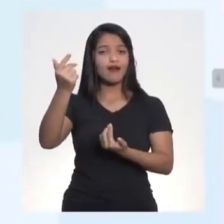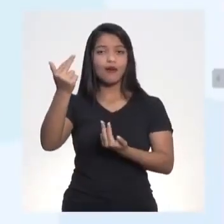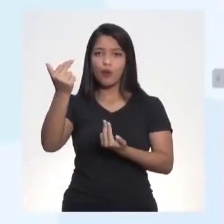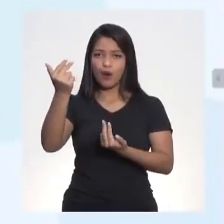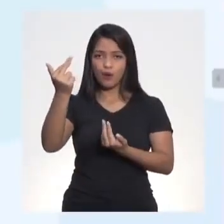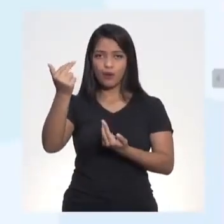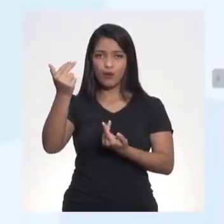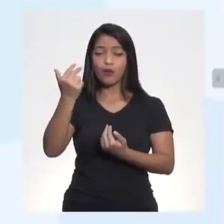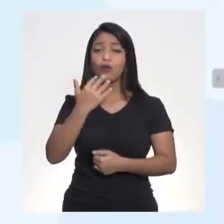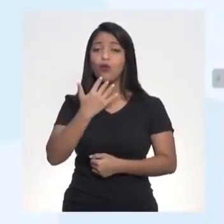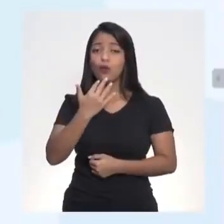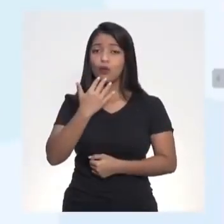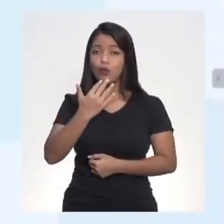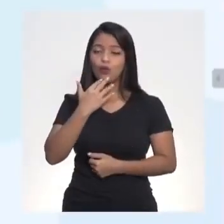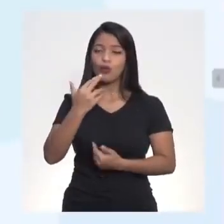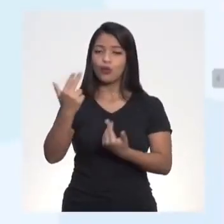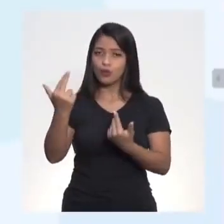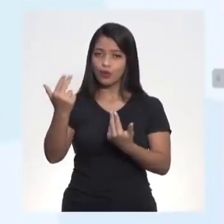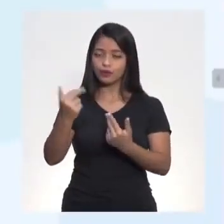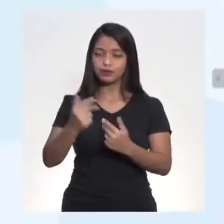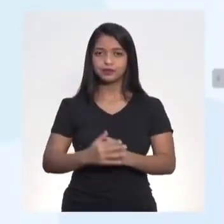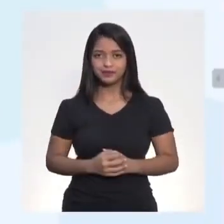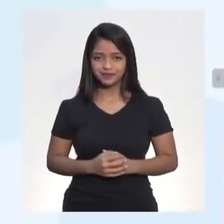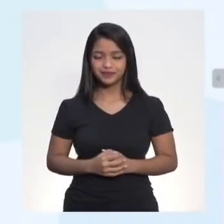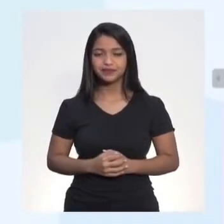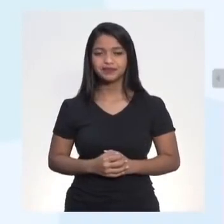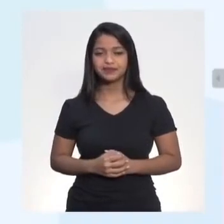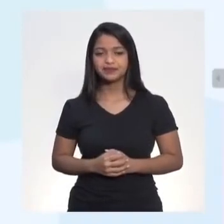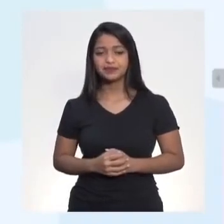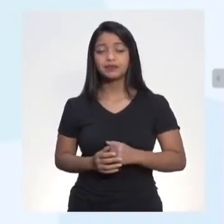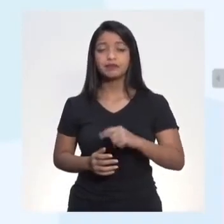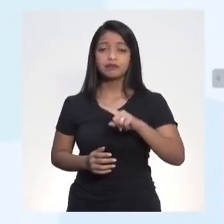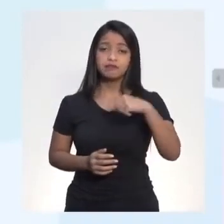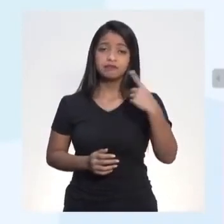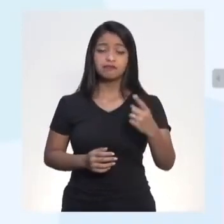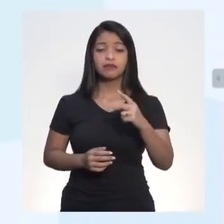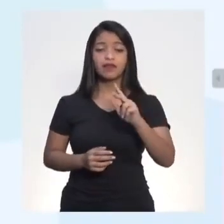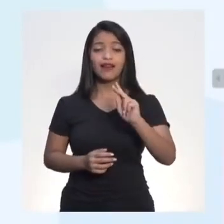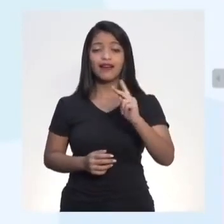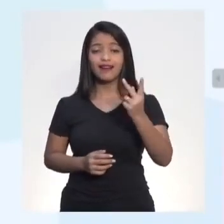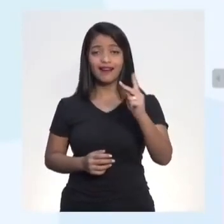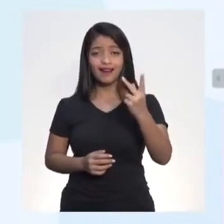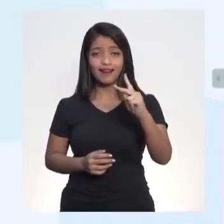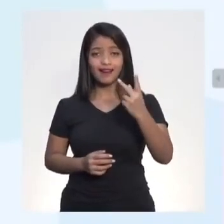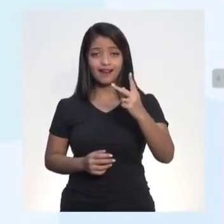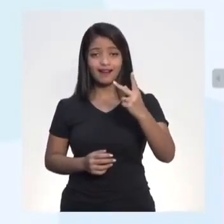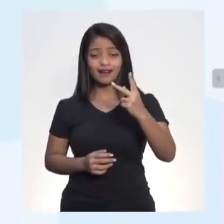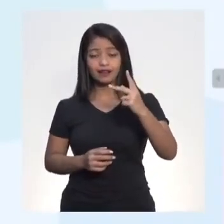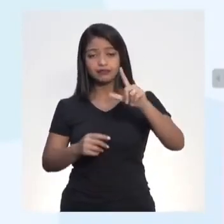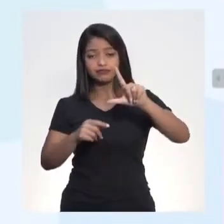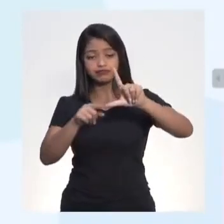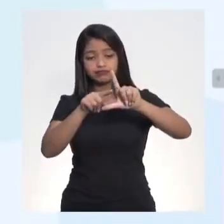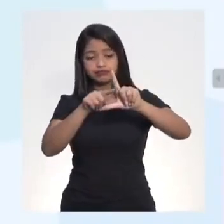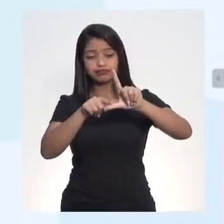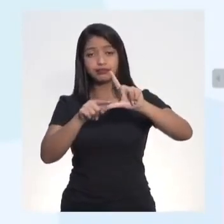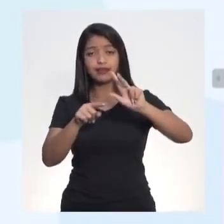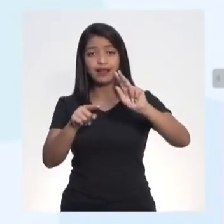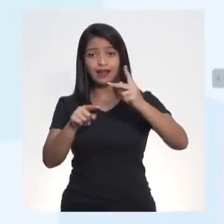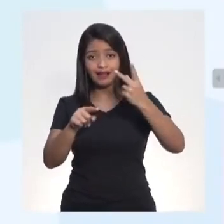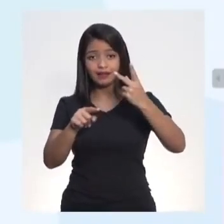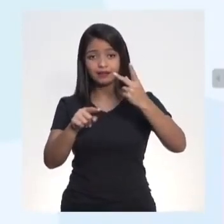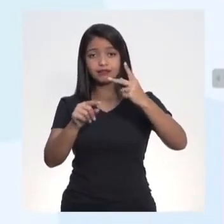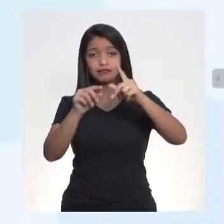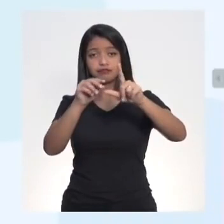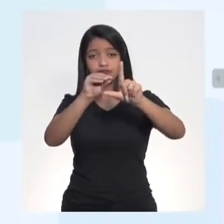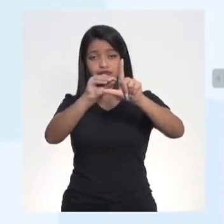em laranja. O correspondente aqui, ó, por exemplo, do H é o D. Então, esses dois aqui em verde e